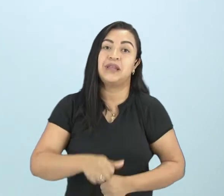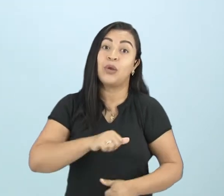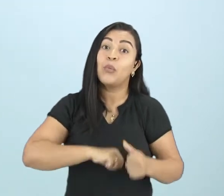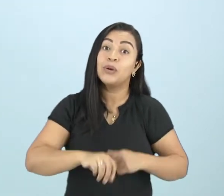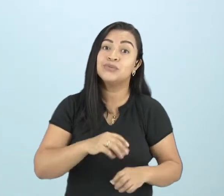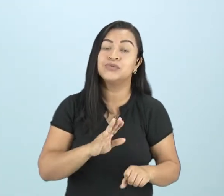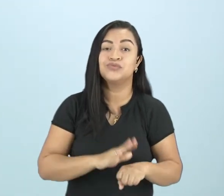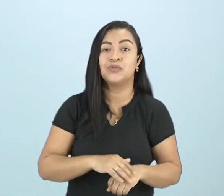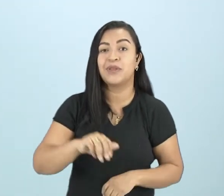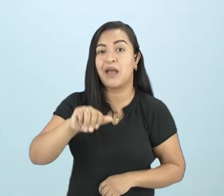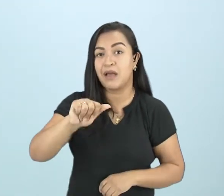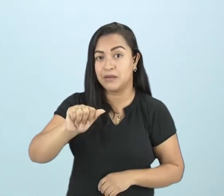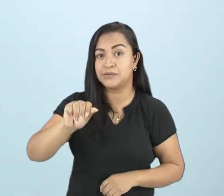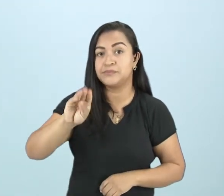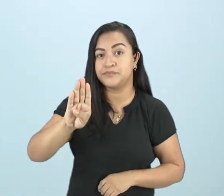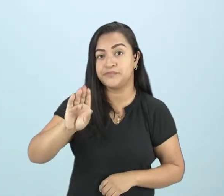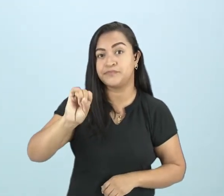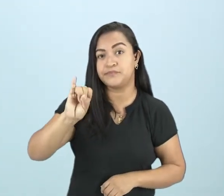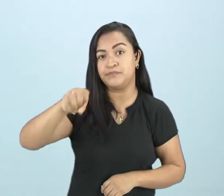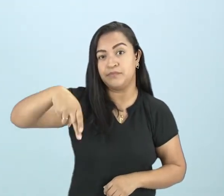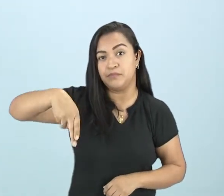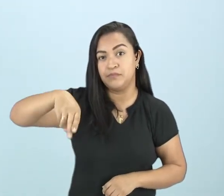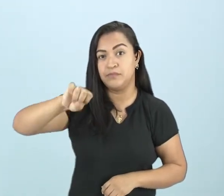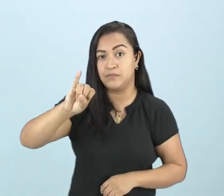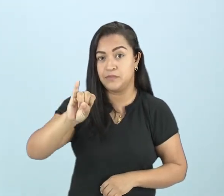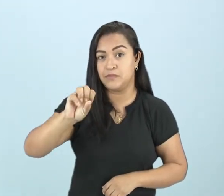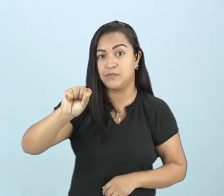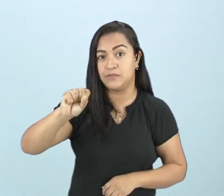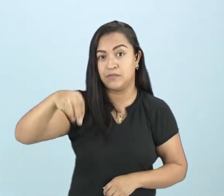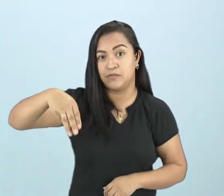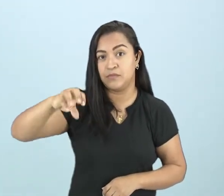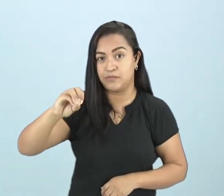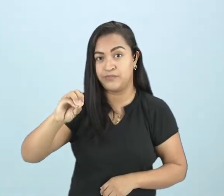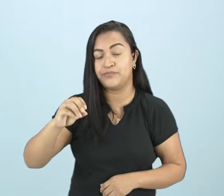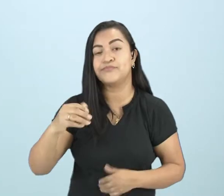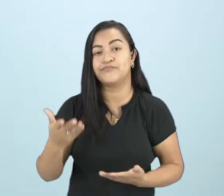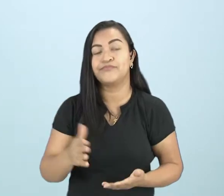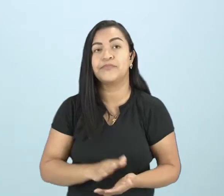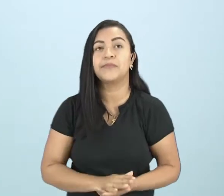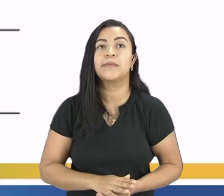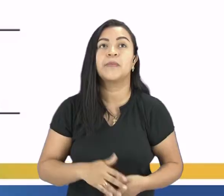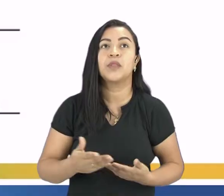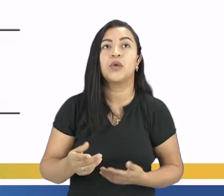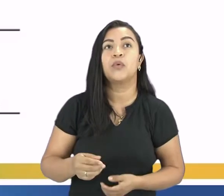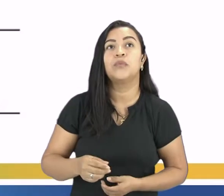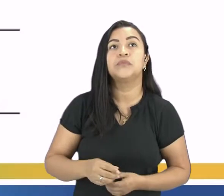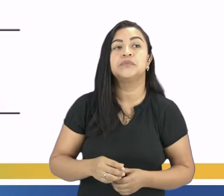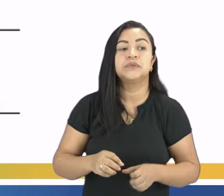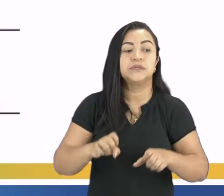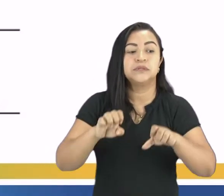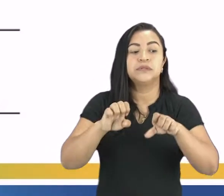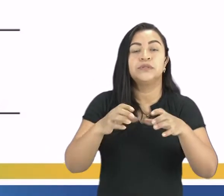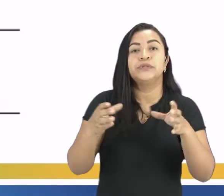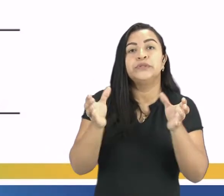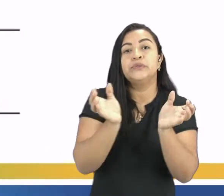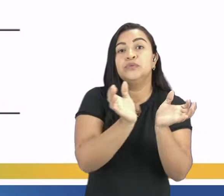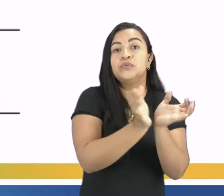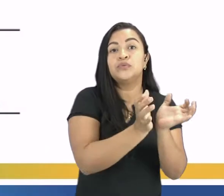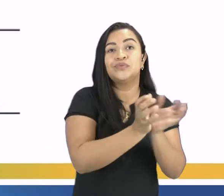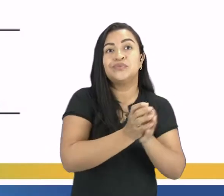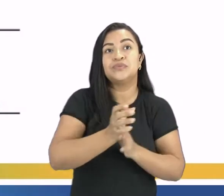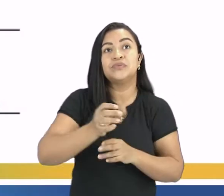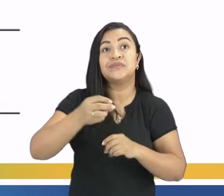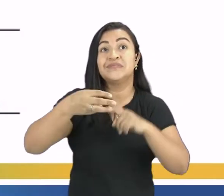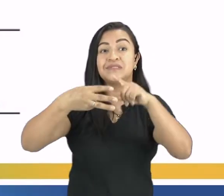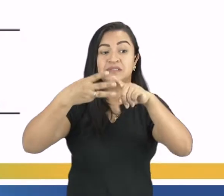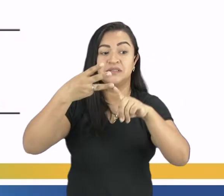tá? Então nós temos 3 grupos, como você pode ver no quadro, aí na sua tela, nós temos 3